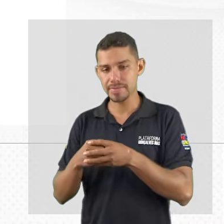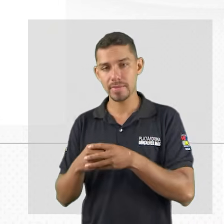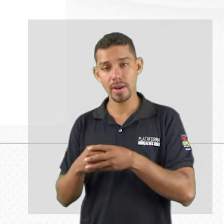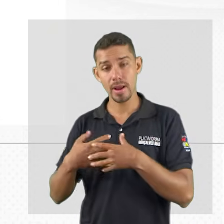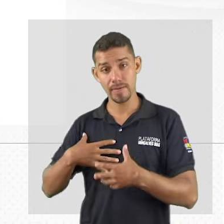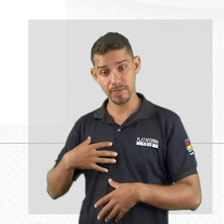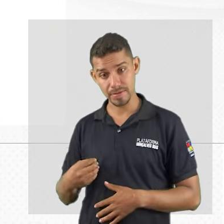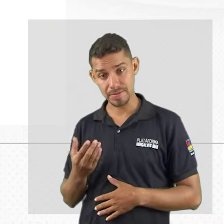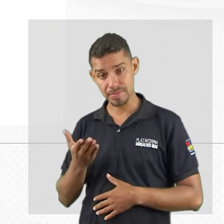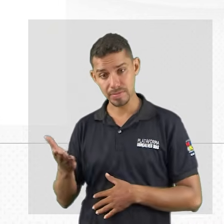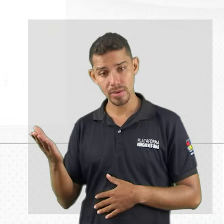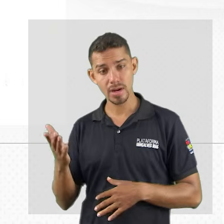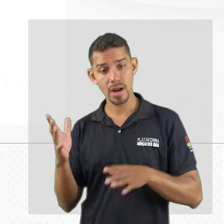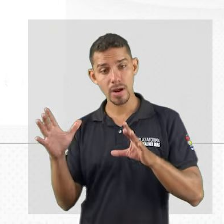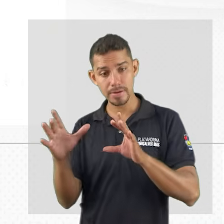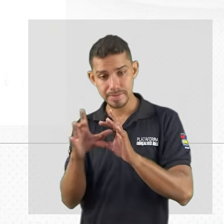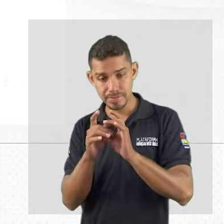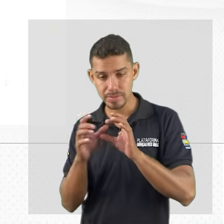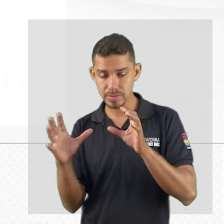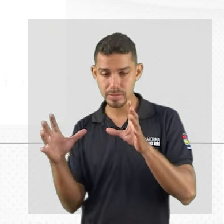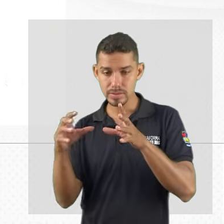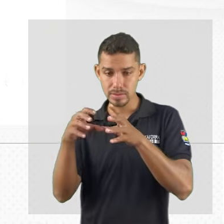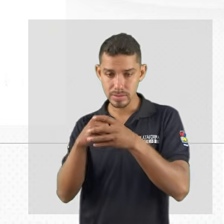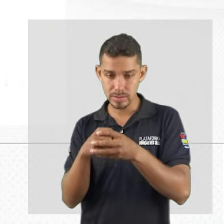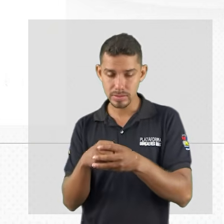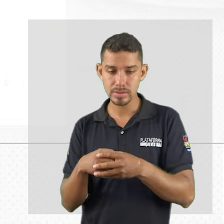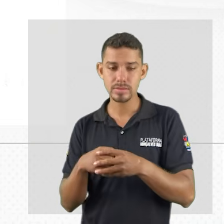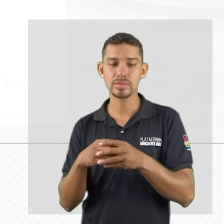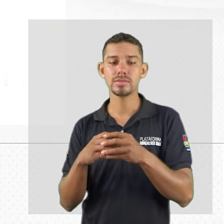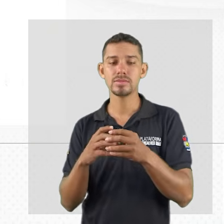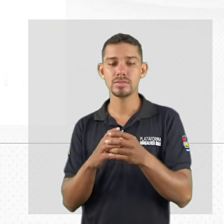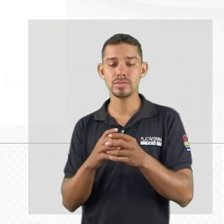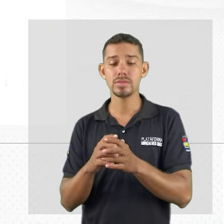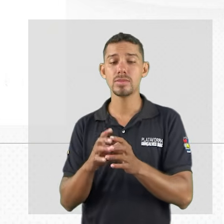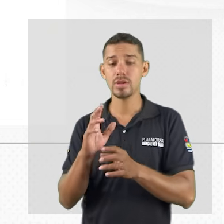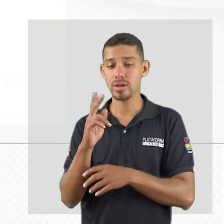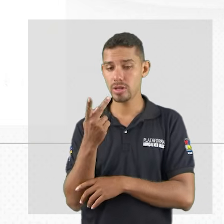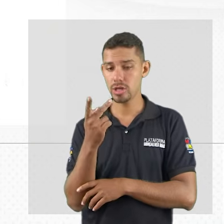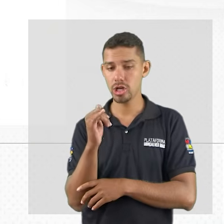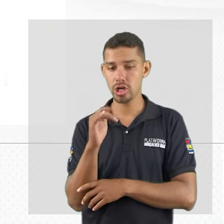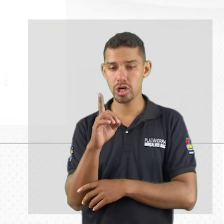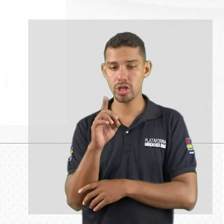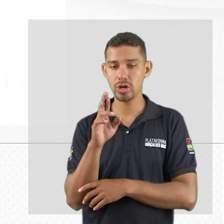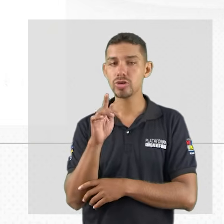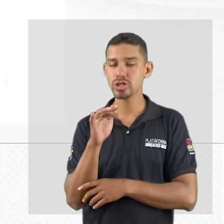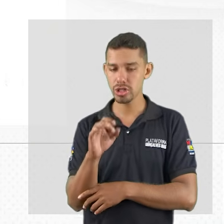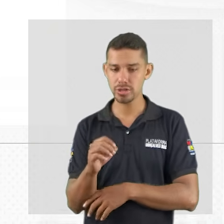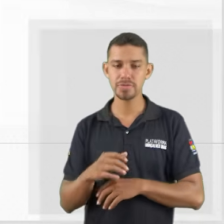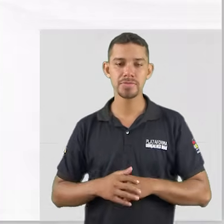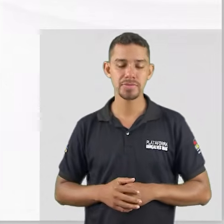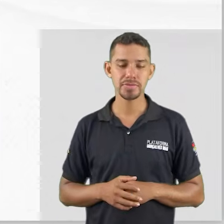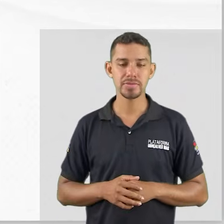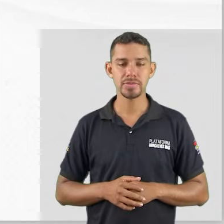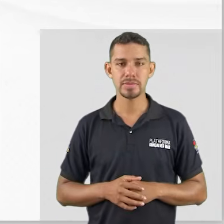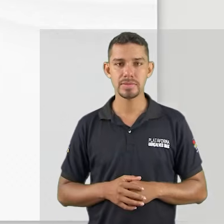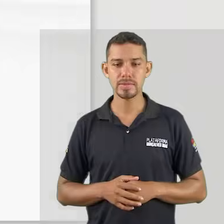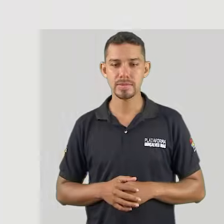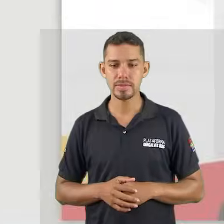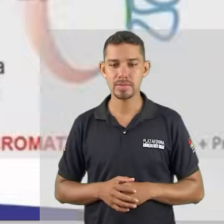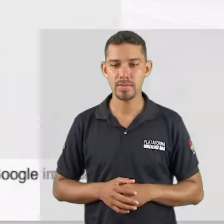dessas moléculas, se transformando então em dupla hélice, tá? Pelas pontes de hidrogênio. Tranquilo, né, pessoal? Até aqui.